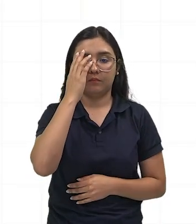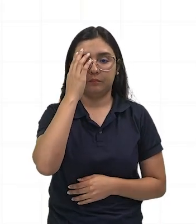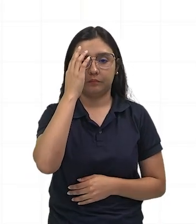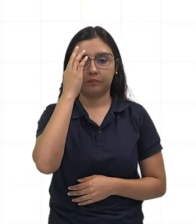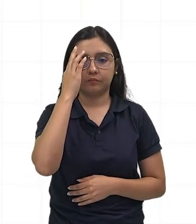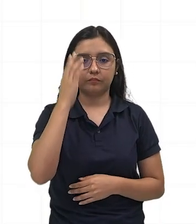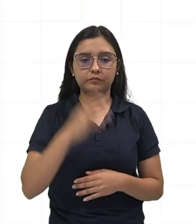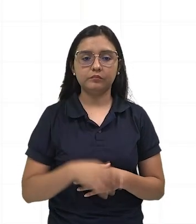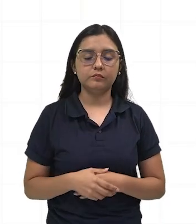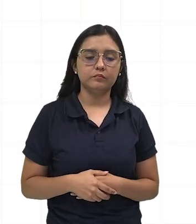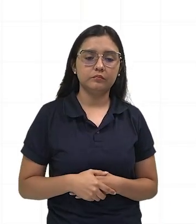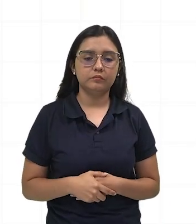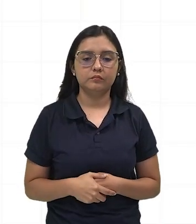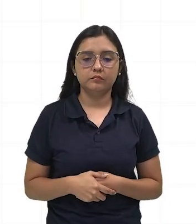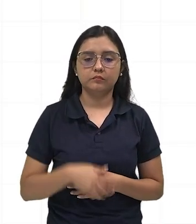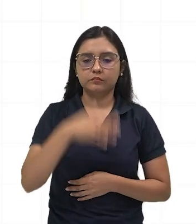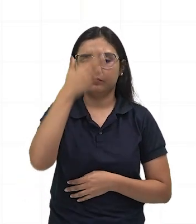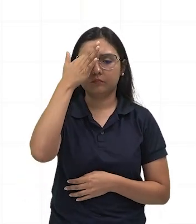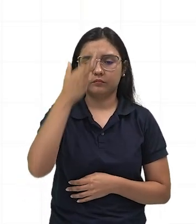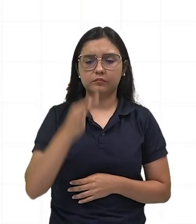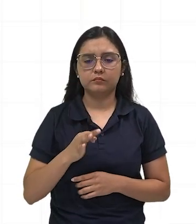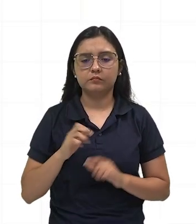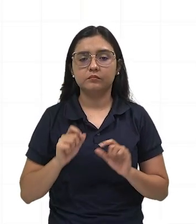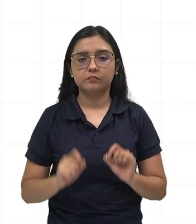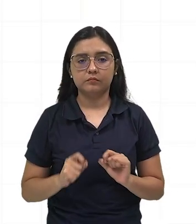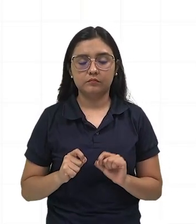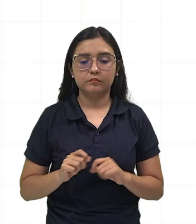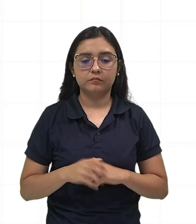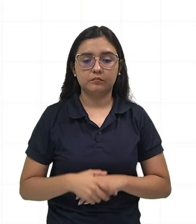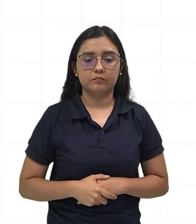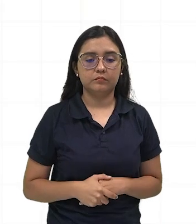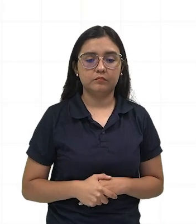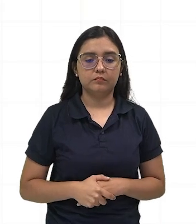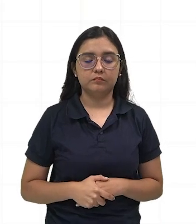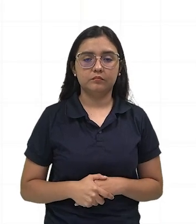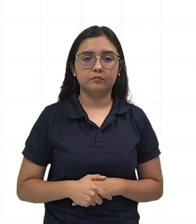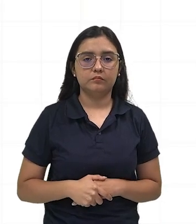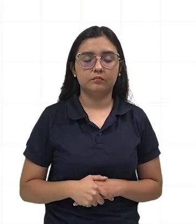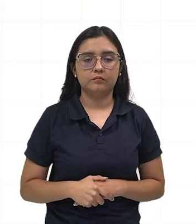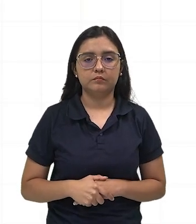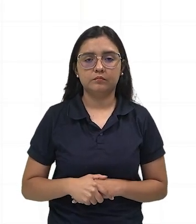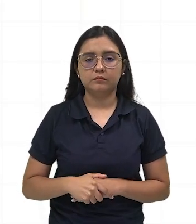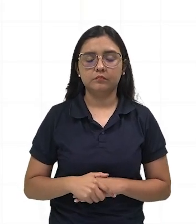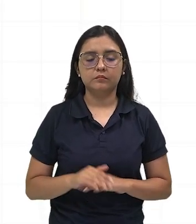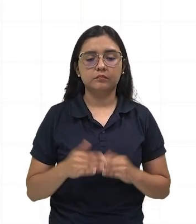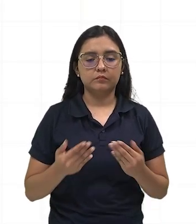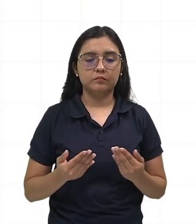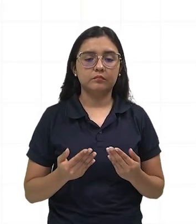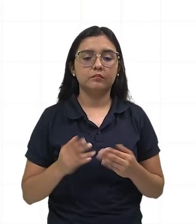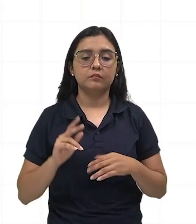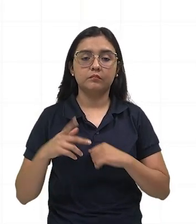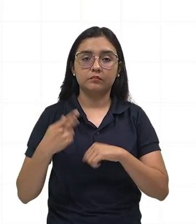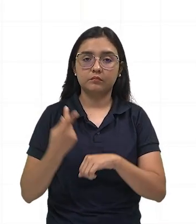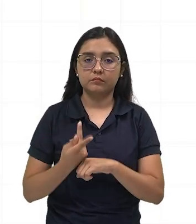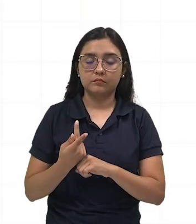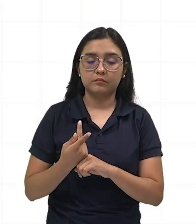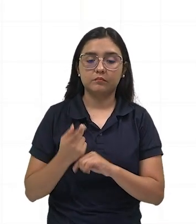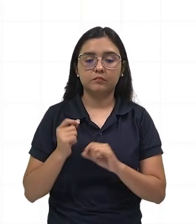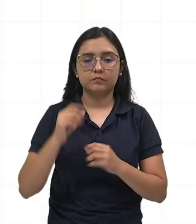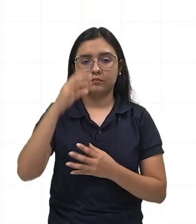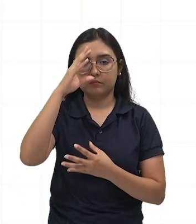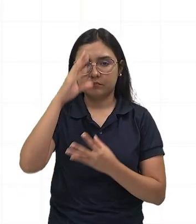certo? Entender através do entendimento da situação para poder